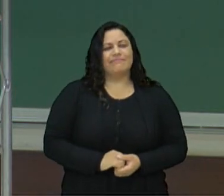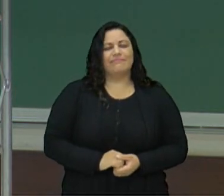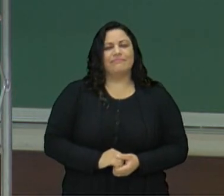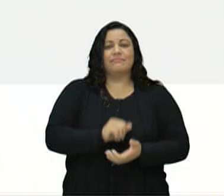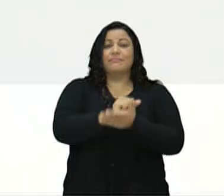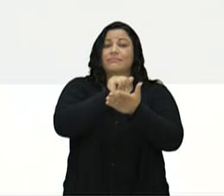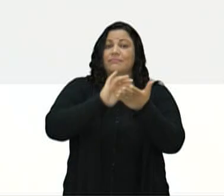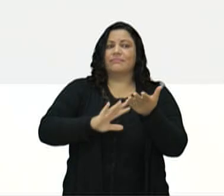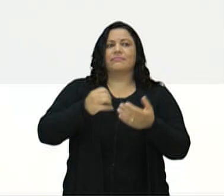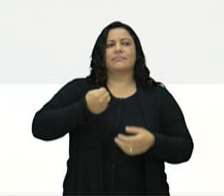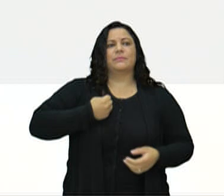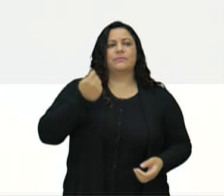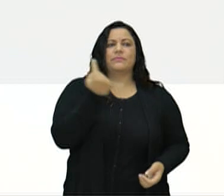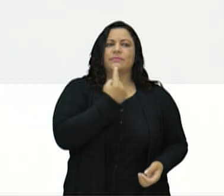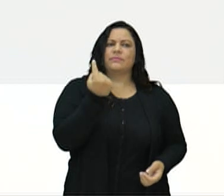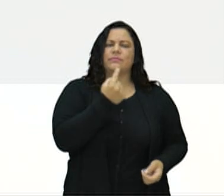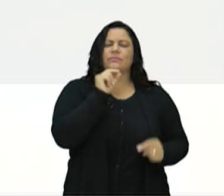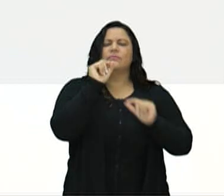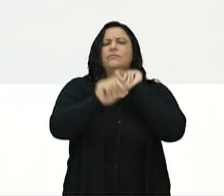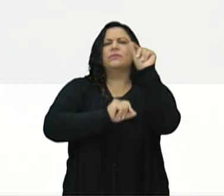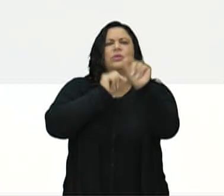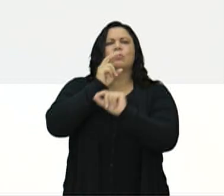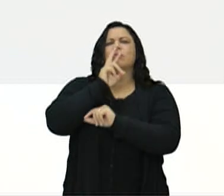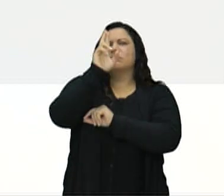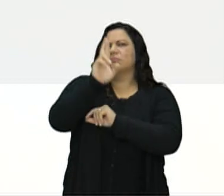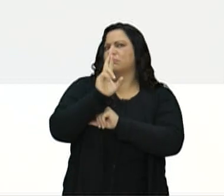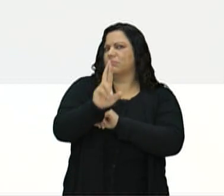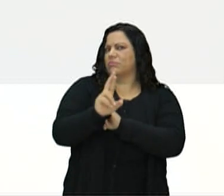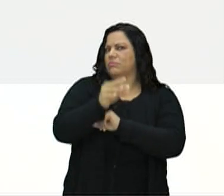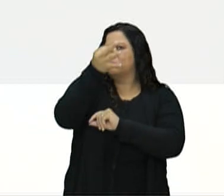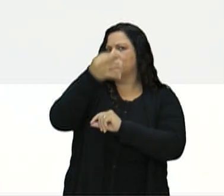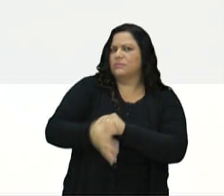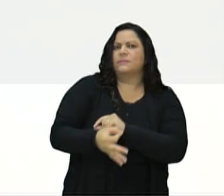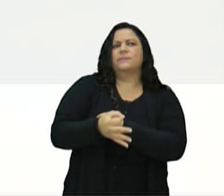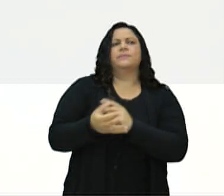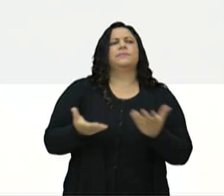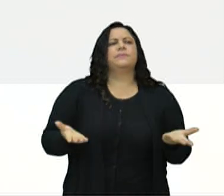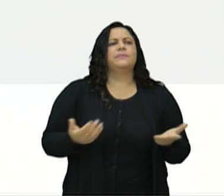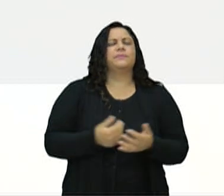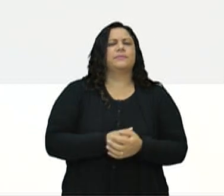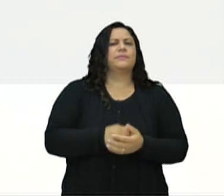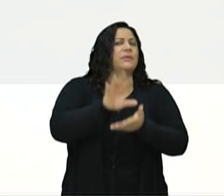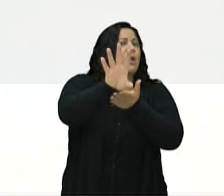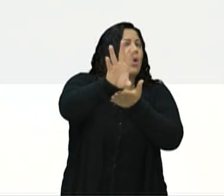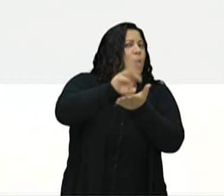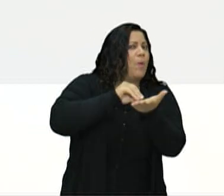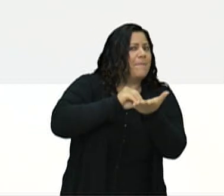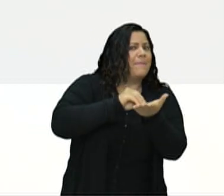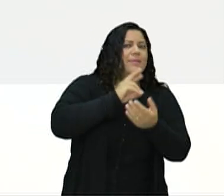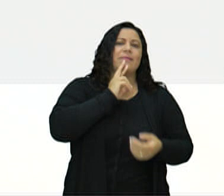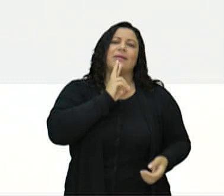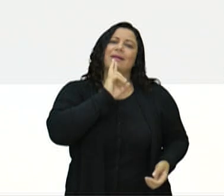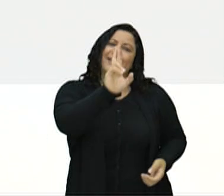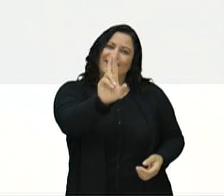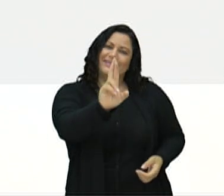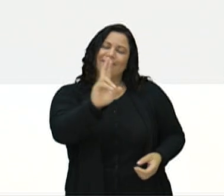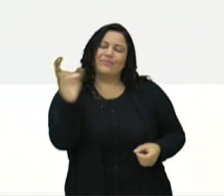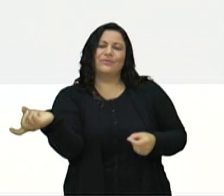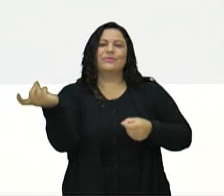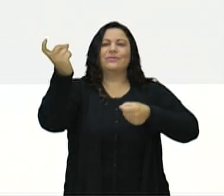Qual das seguintes alternativas é correta em relação ao nucléolo? Anota. Responde. Eu já volto.